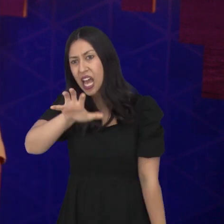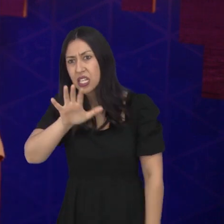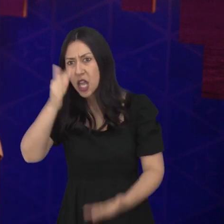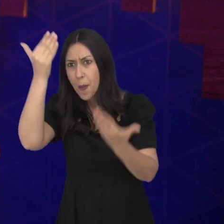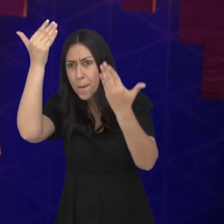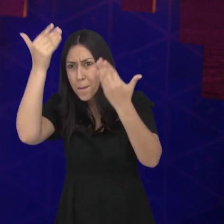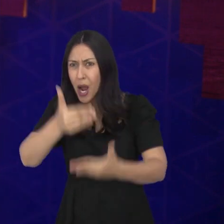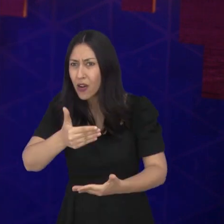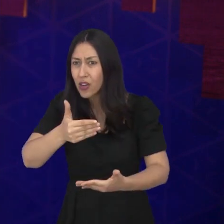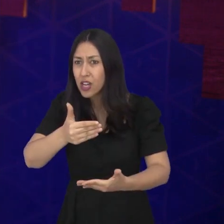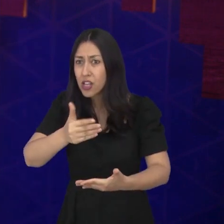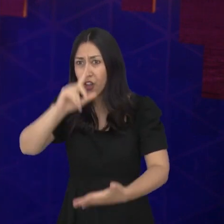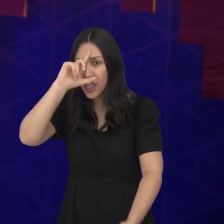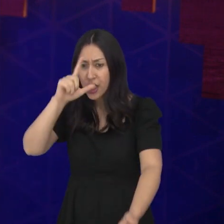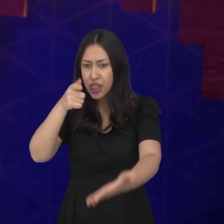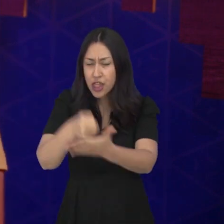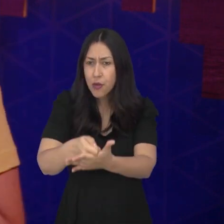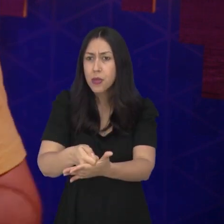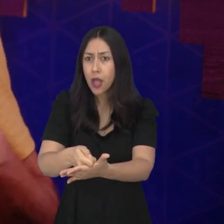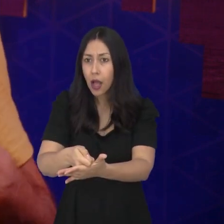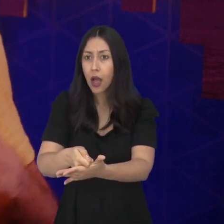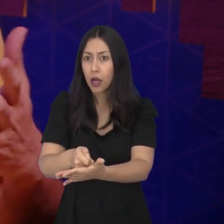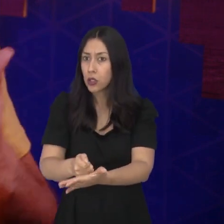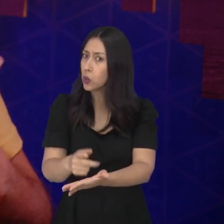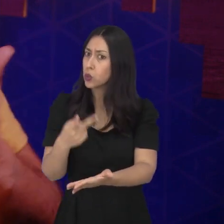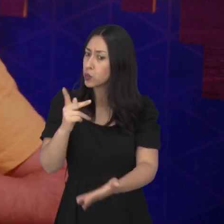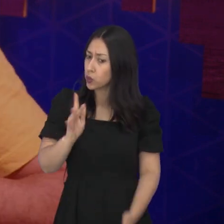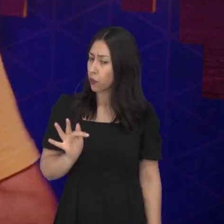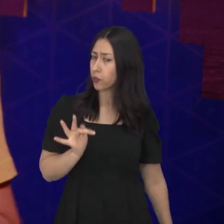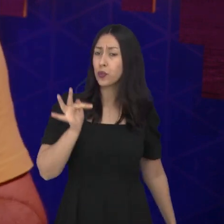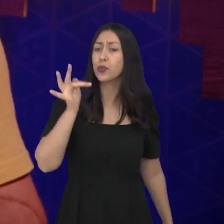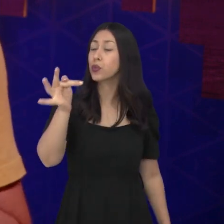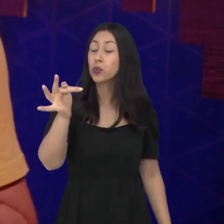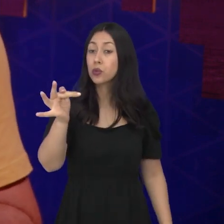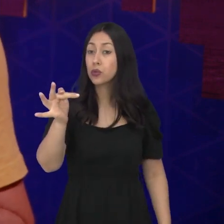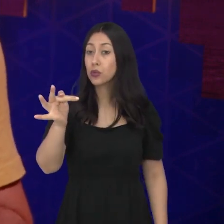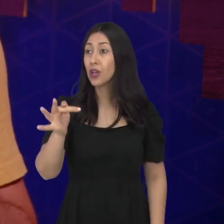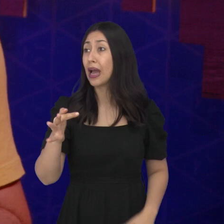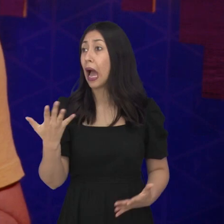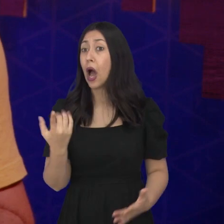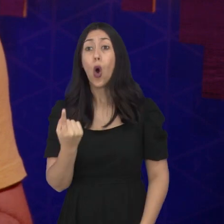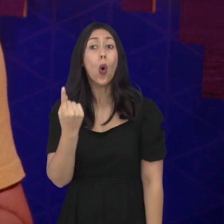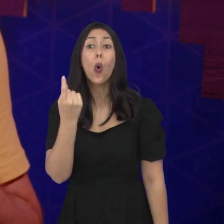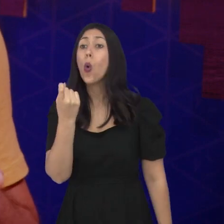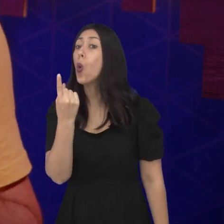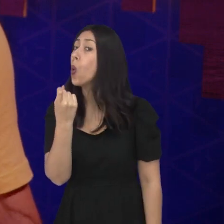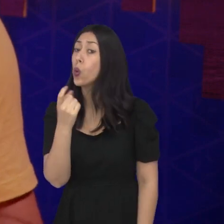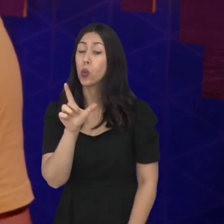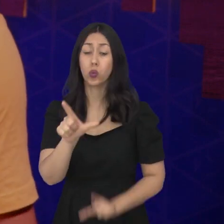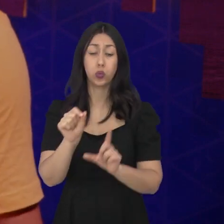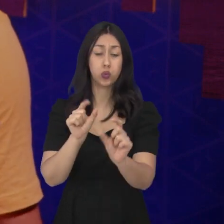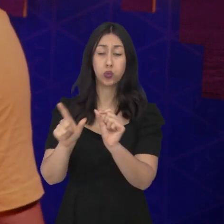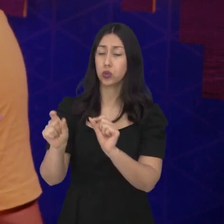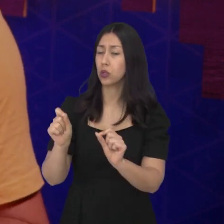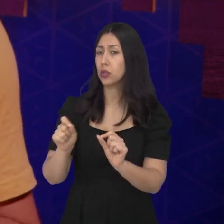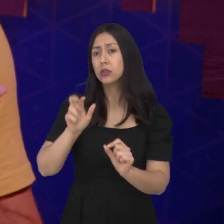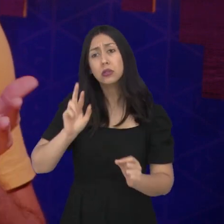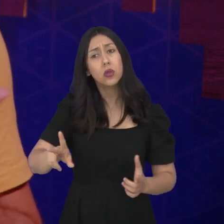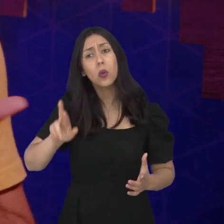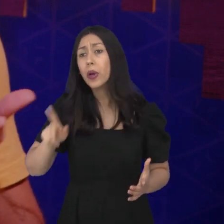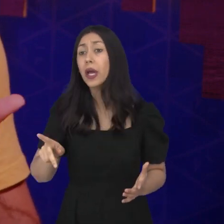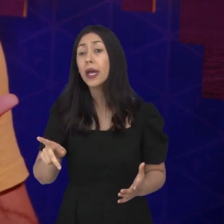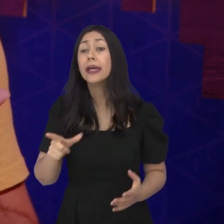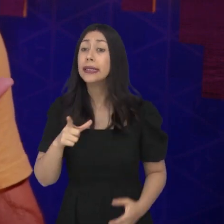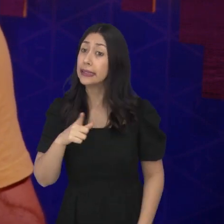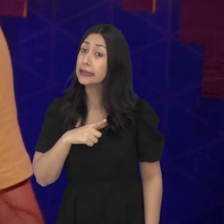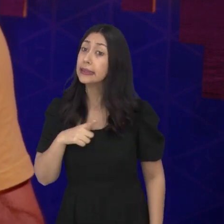essa prova que você vai fazer que vai realmente determinar, tipo assim, como se fosse a única escolha, né, que você tem